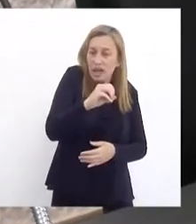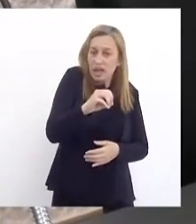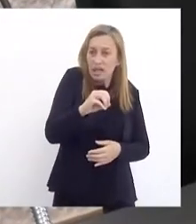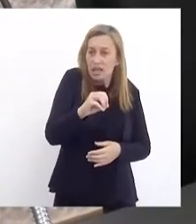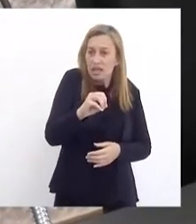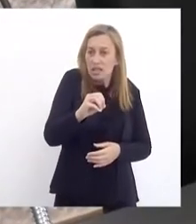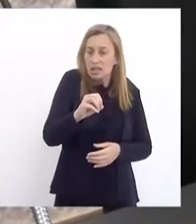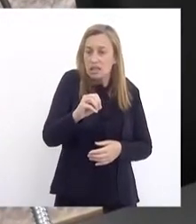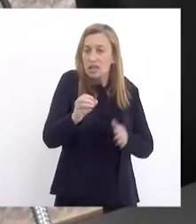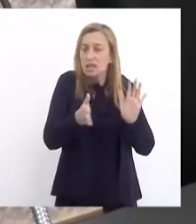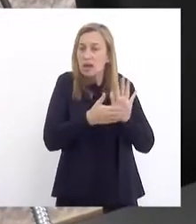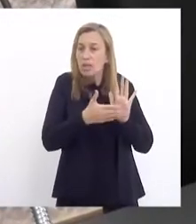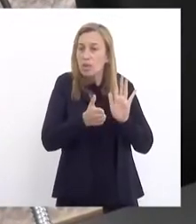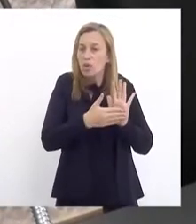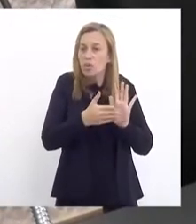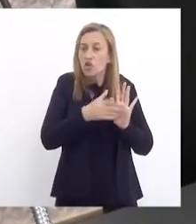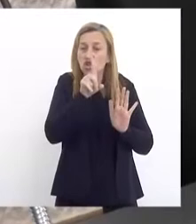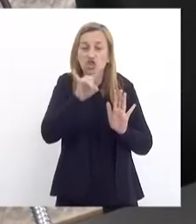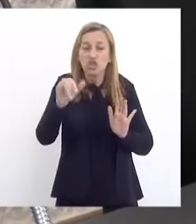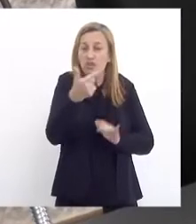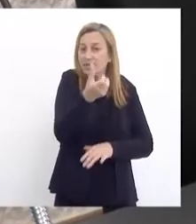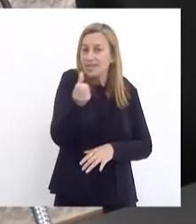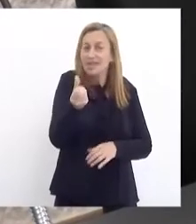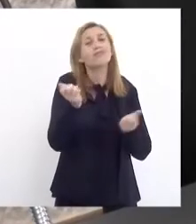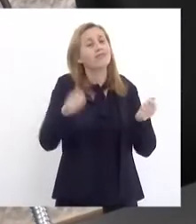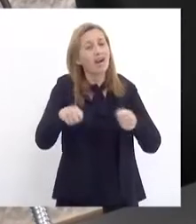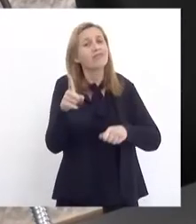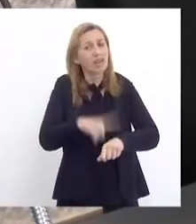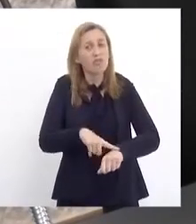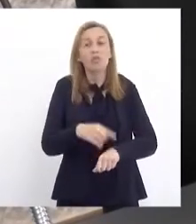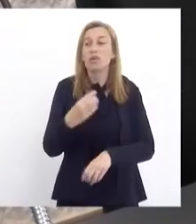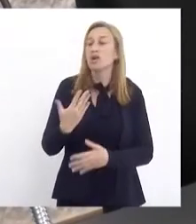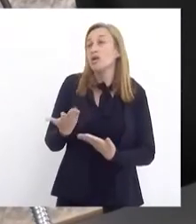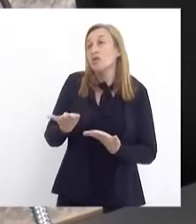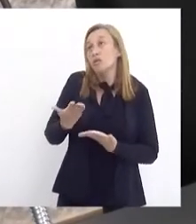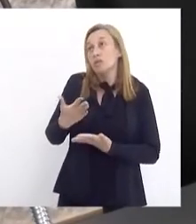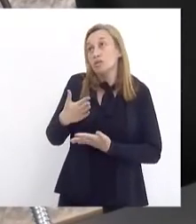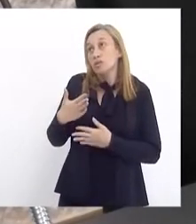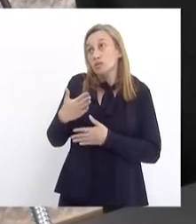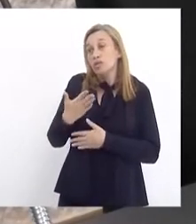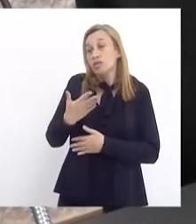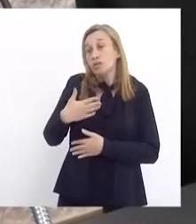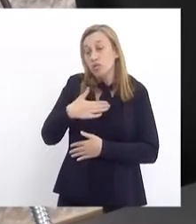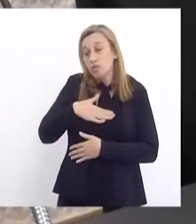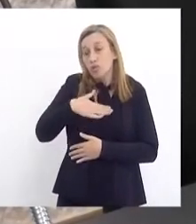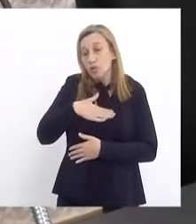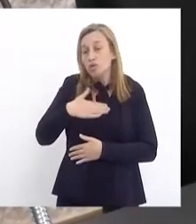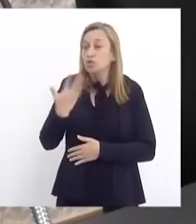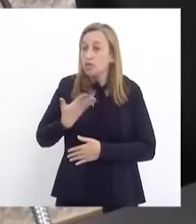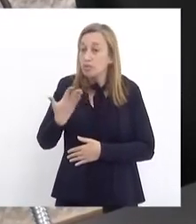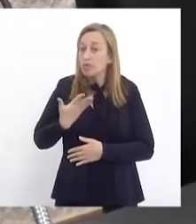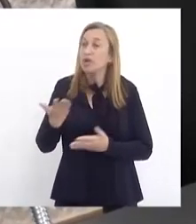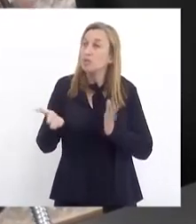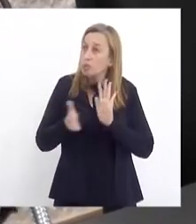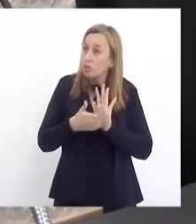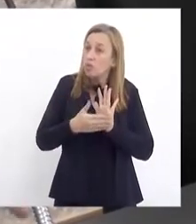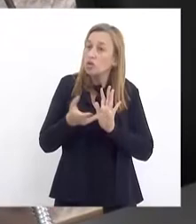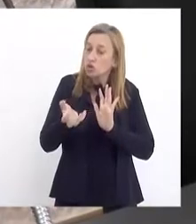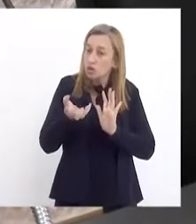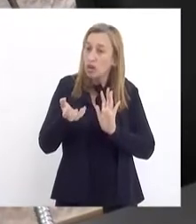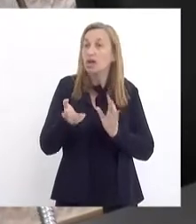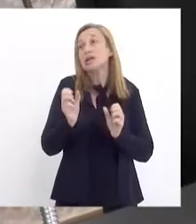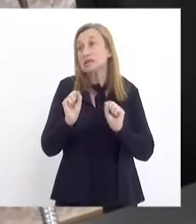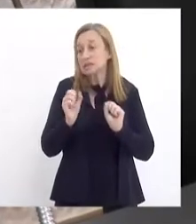para o dia 26. Eu peço vênia, Vossa Excelência, mas eu quero propor aqui, podemos até votar